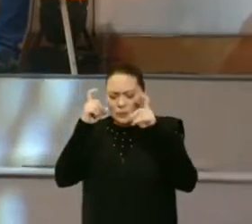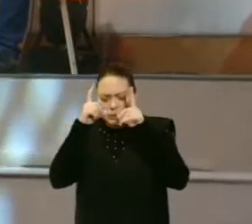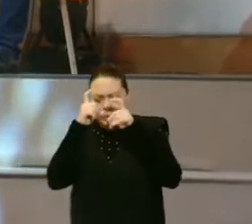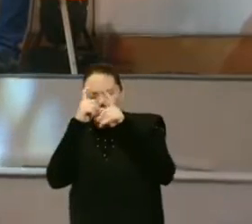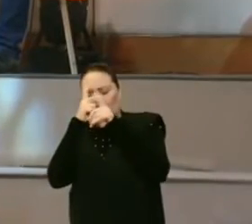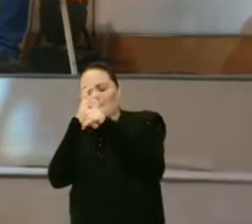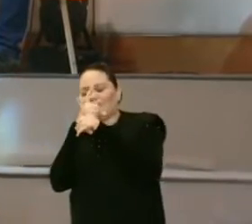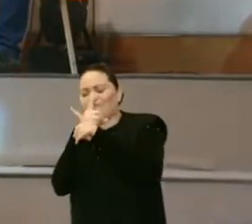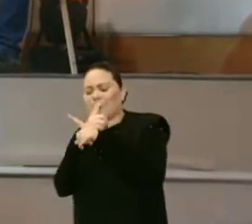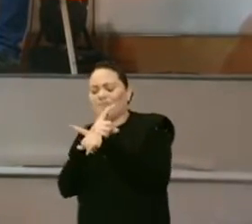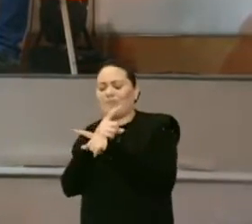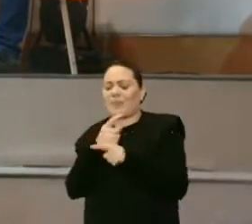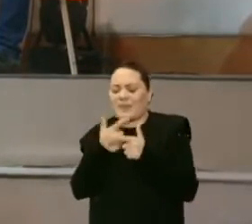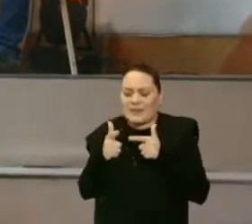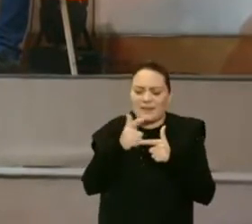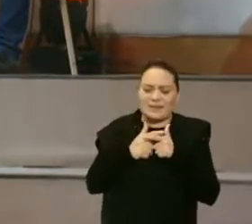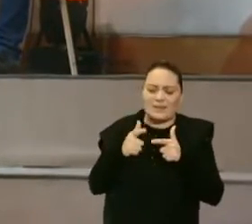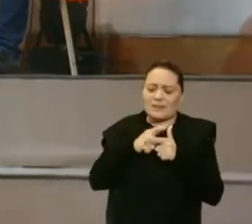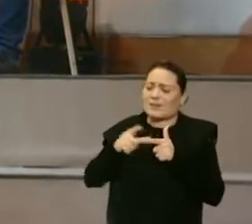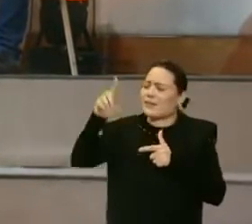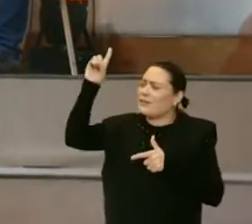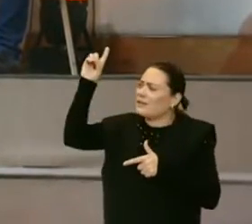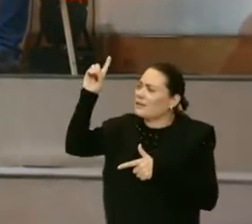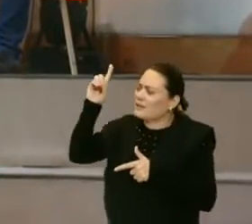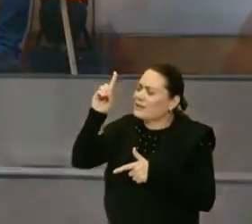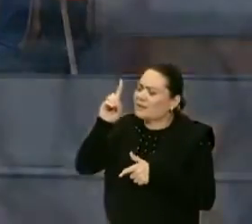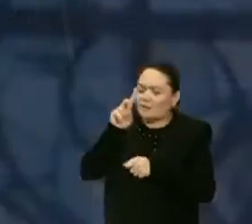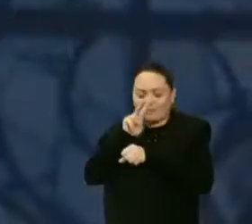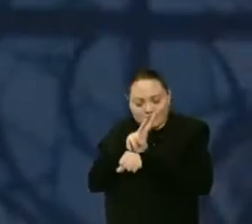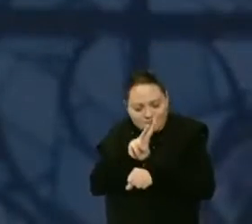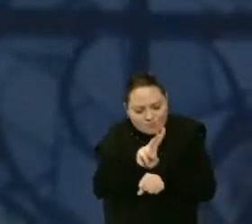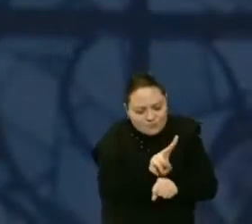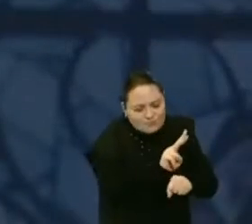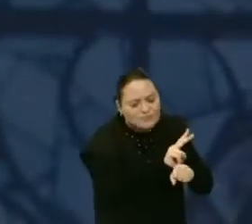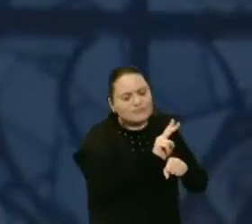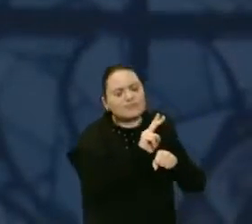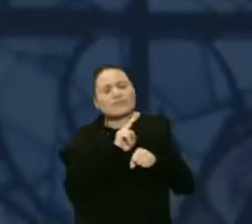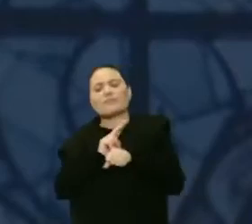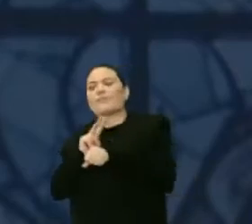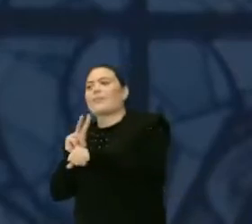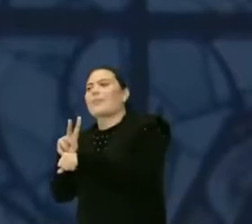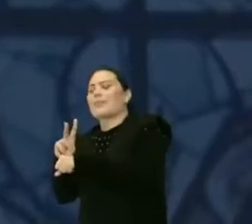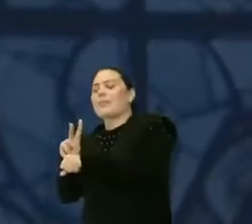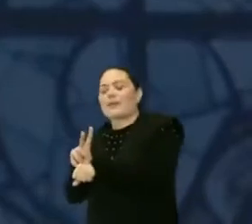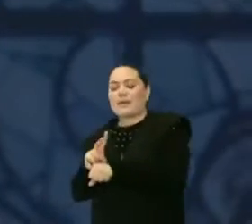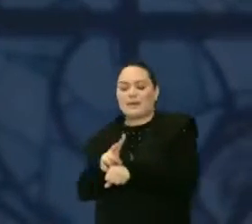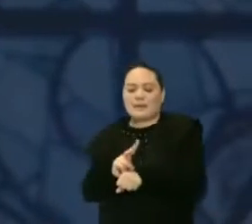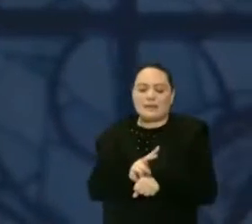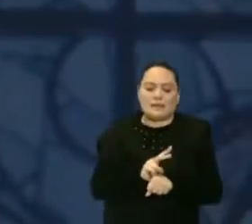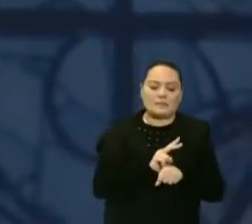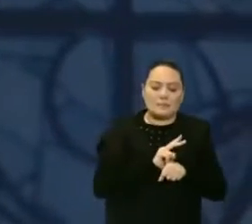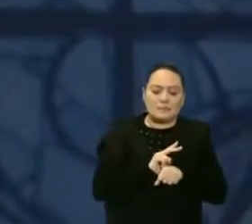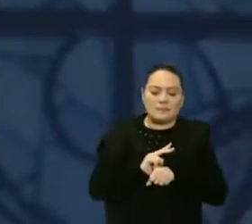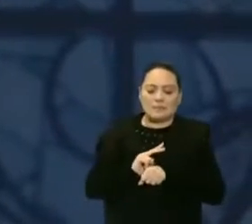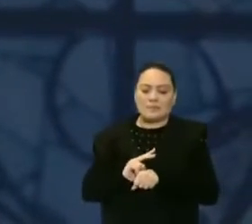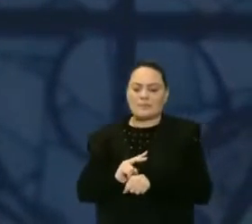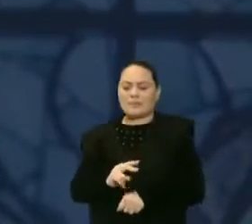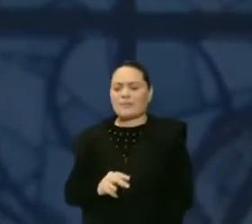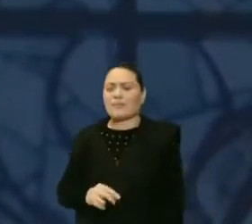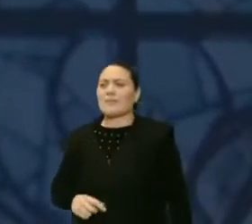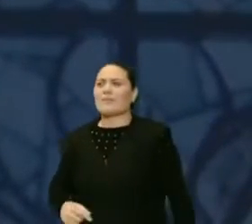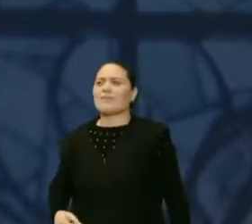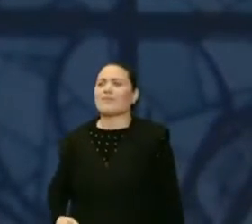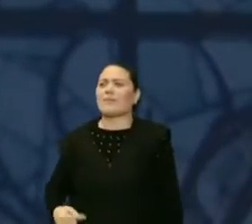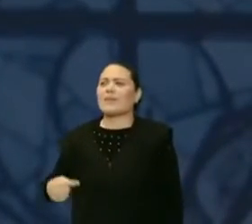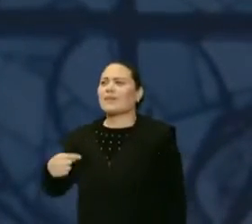pelo fogo. Ele cura a alma, o corpo, o espírito.